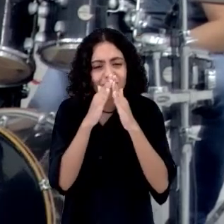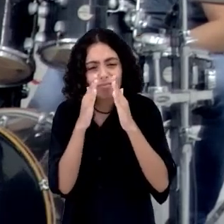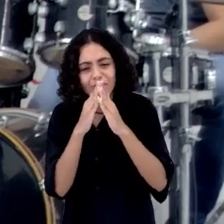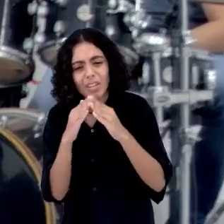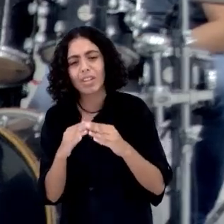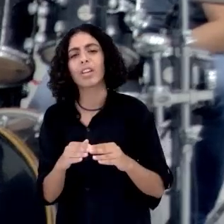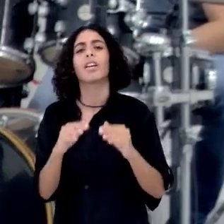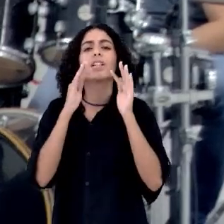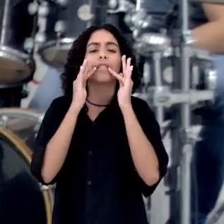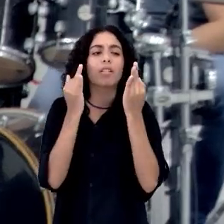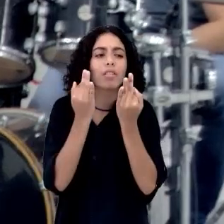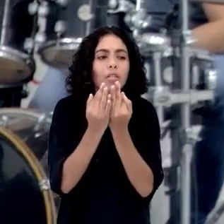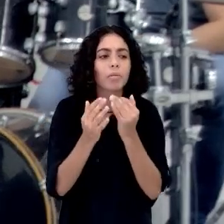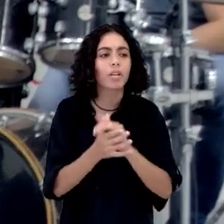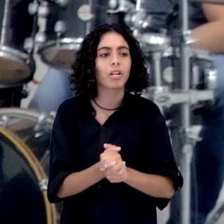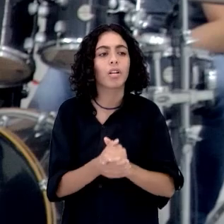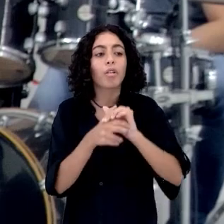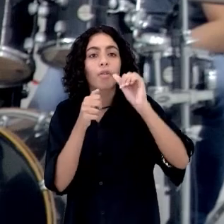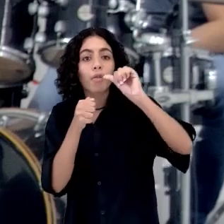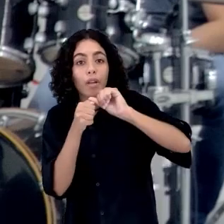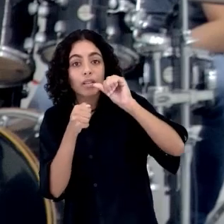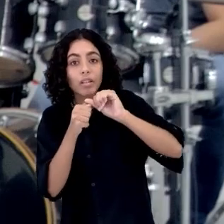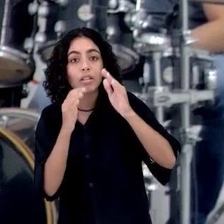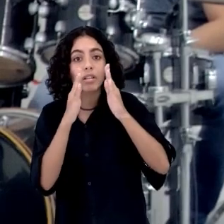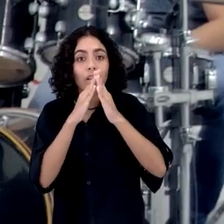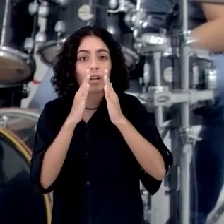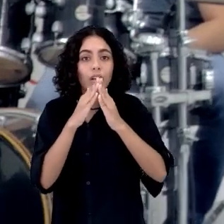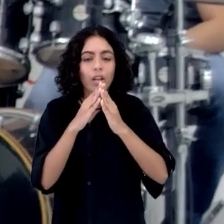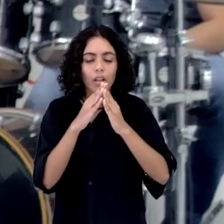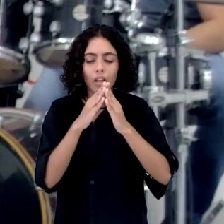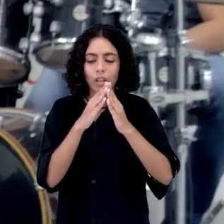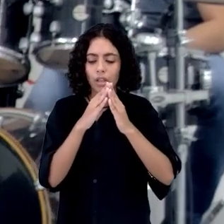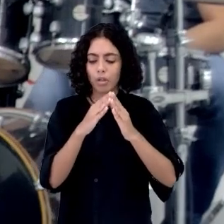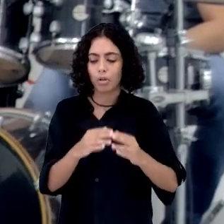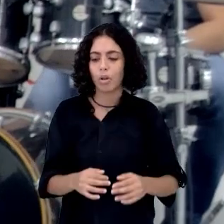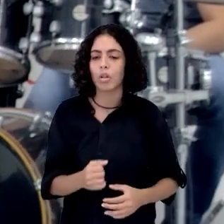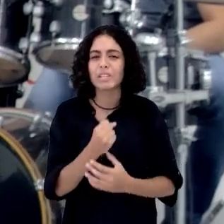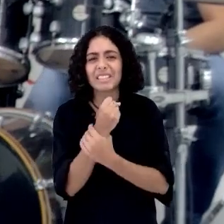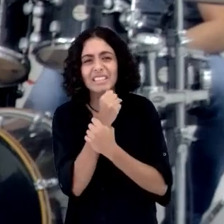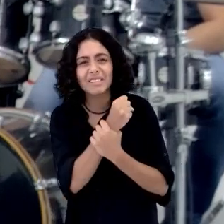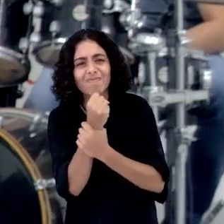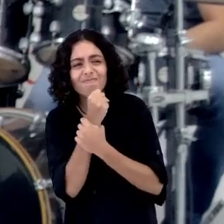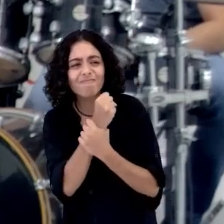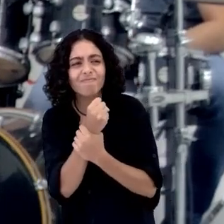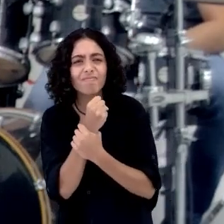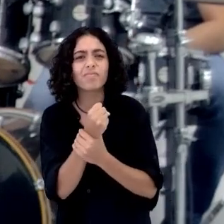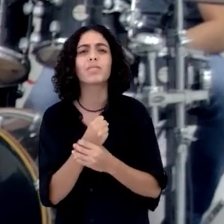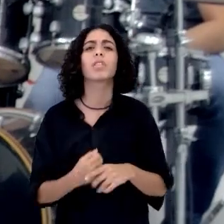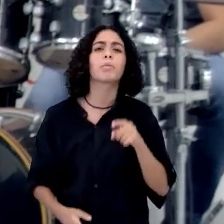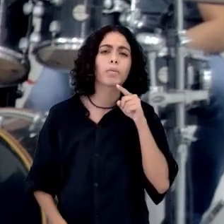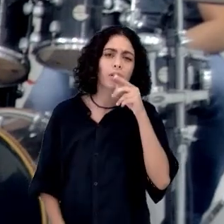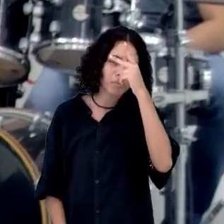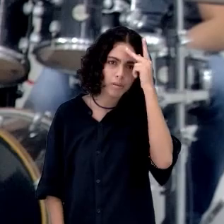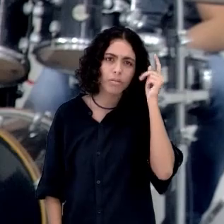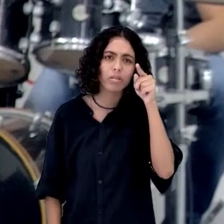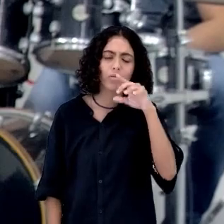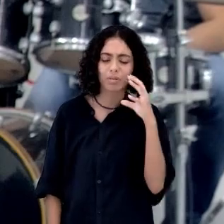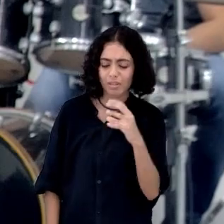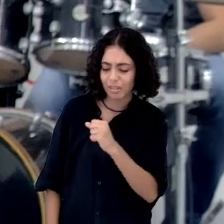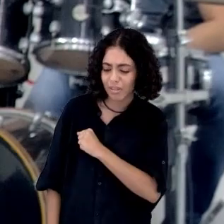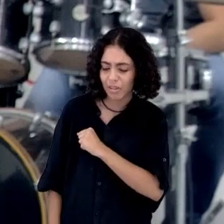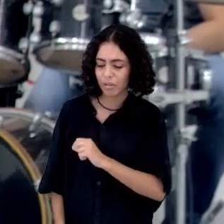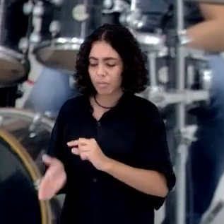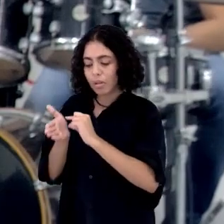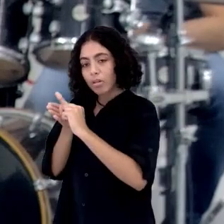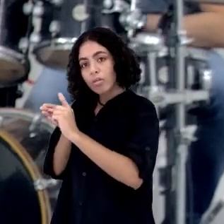lar realmente um ambiente seguro para aquelas pessoas que você ama. No verso 9 que nós lemos, irmãos, a Bíblia